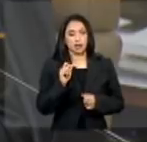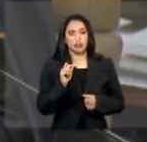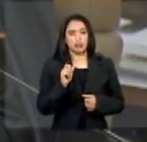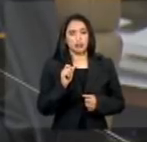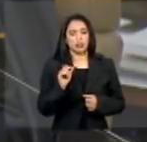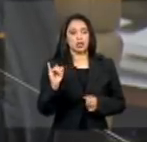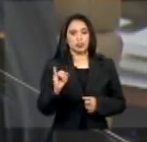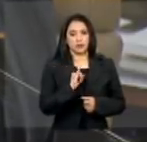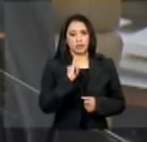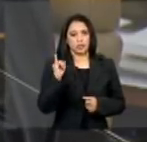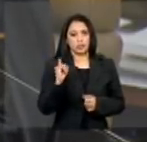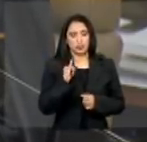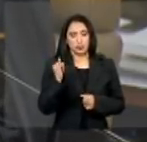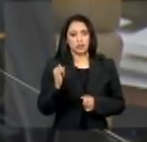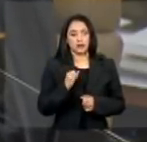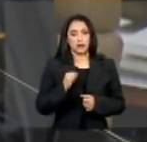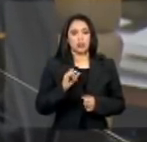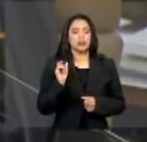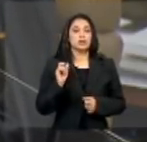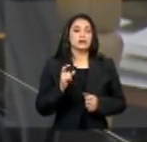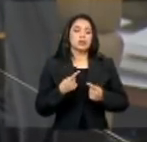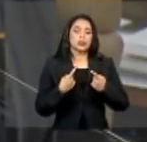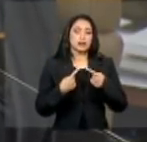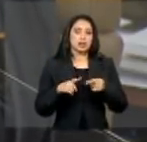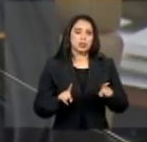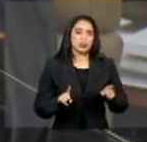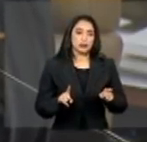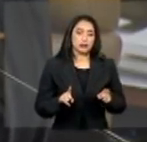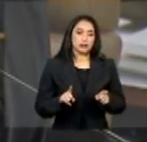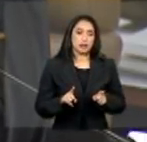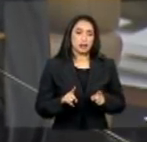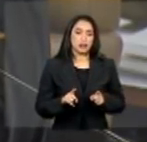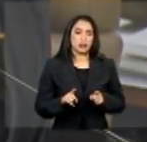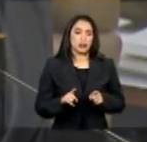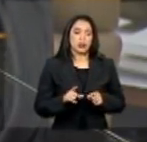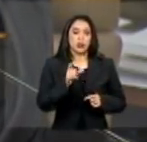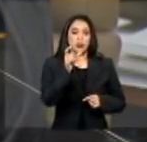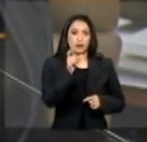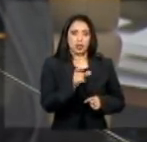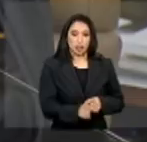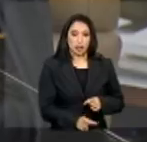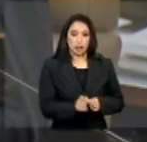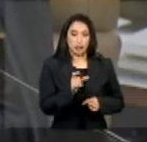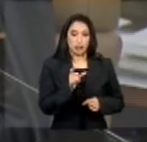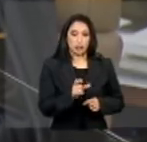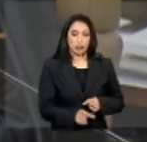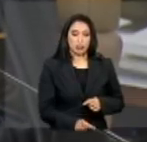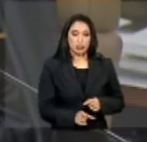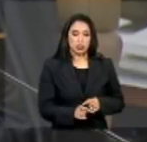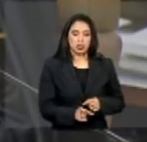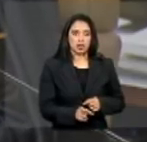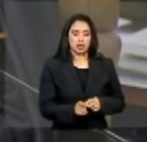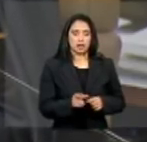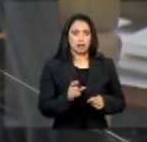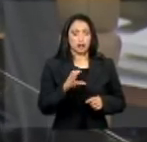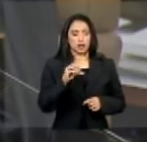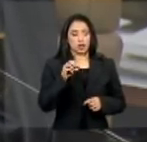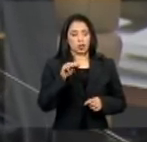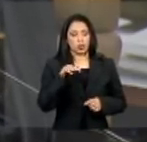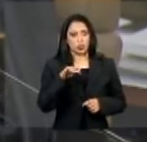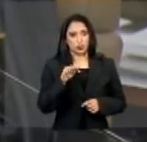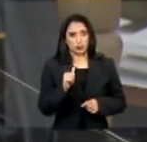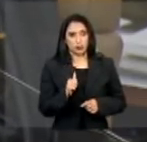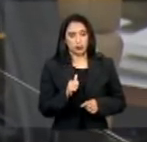seguinte a controvérsia entre o caráter comum ou o caráter sucessivo do